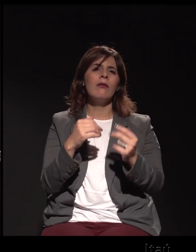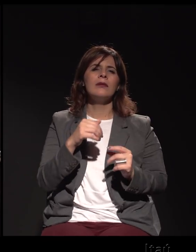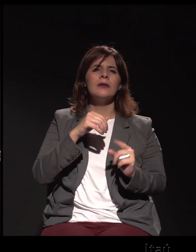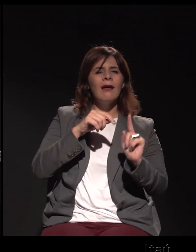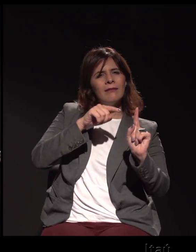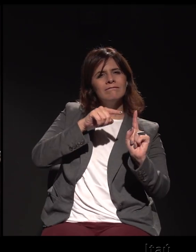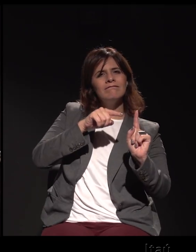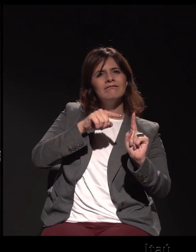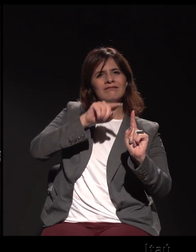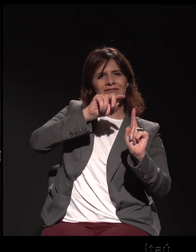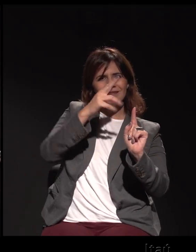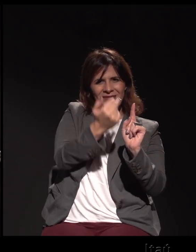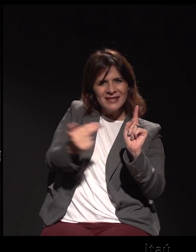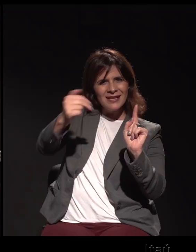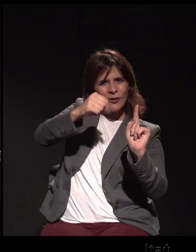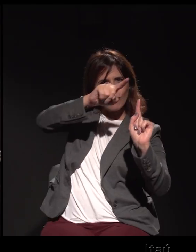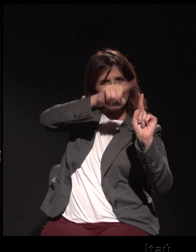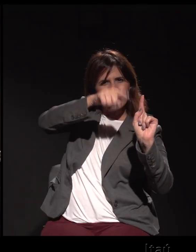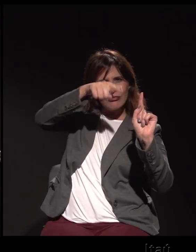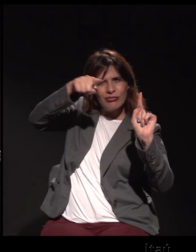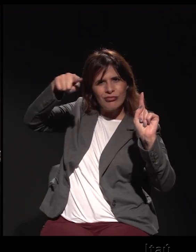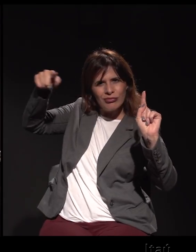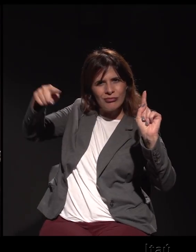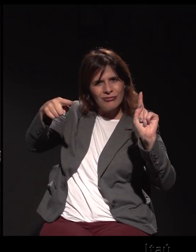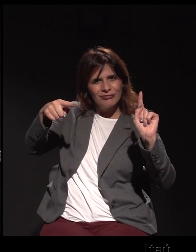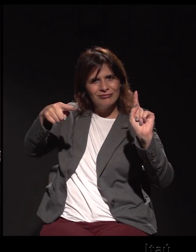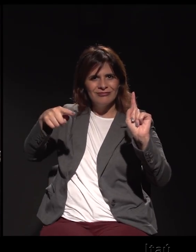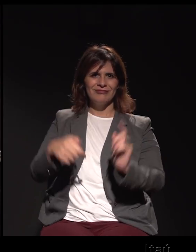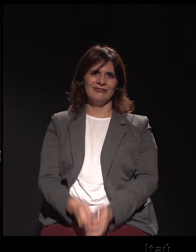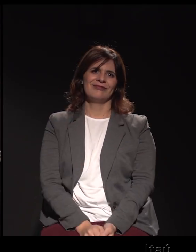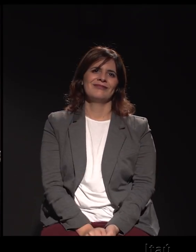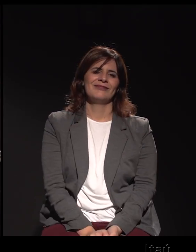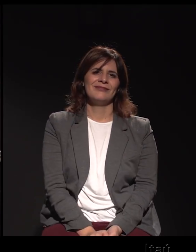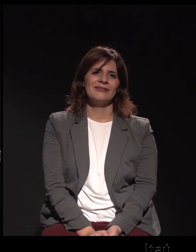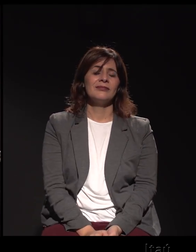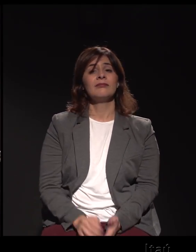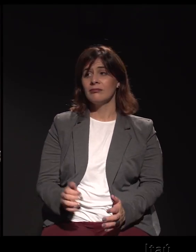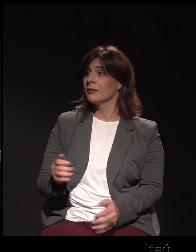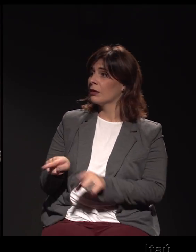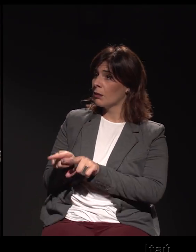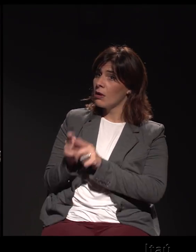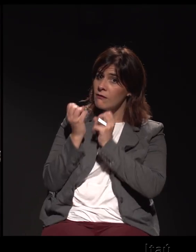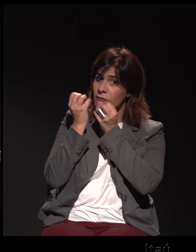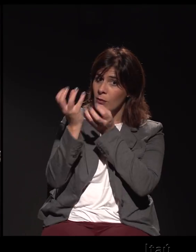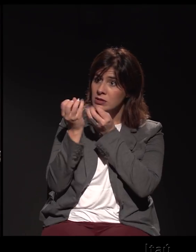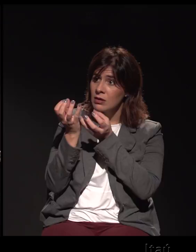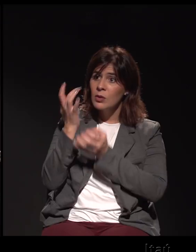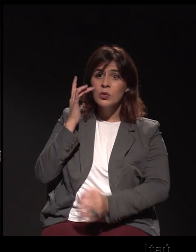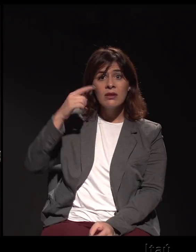mesmo, sonoro. Mais ou menos isso. E só mais uma informação, não sei se vocês reconheceram, mas a gente acabou de